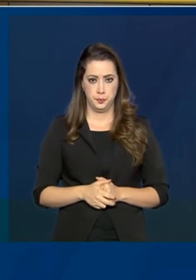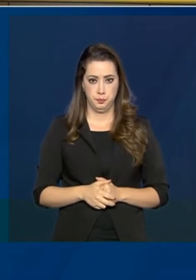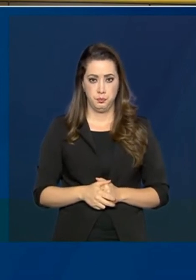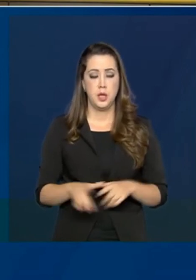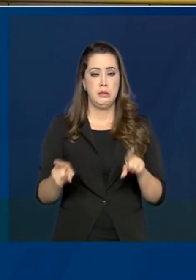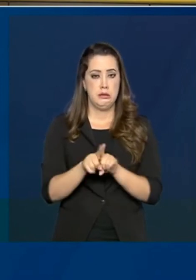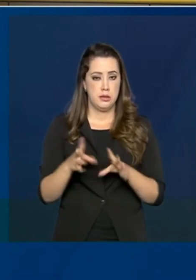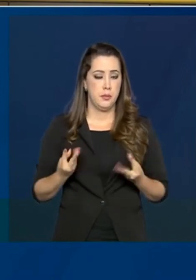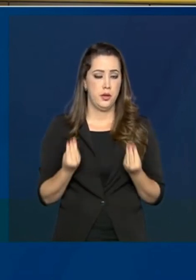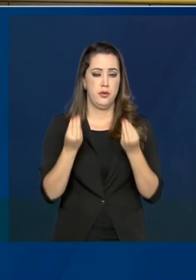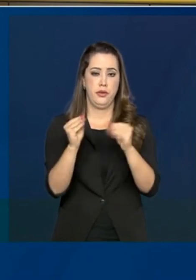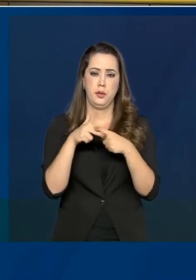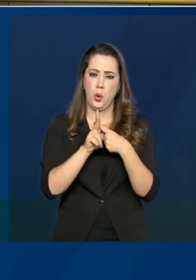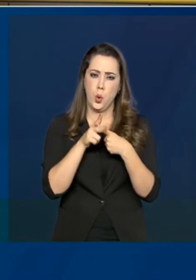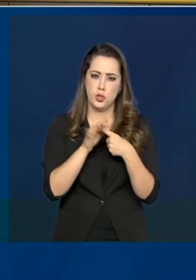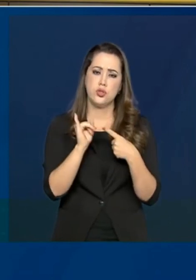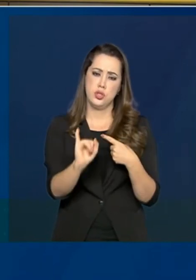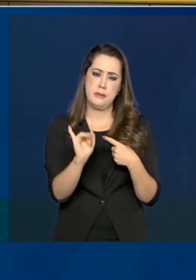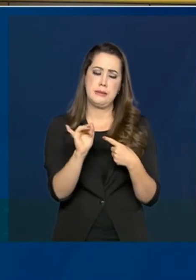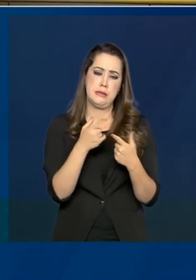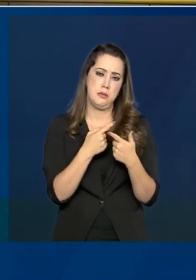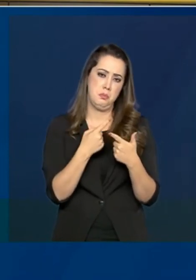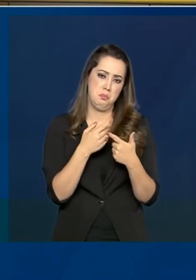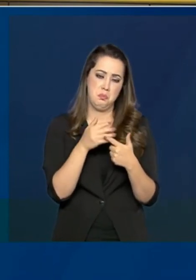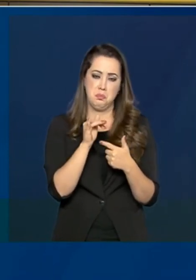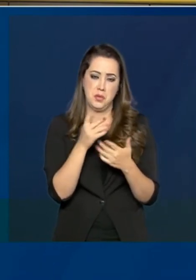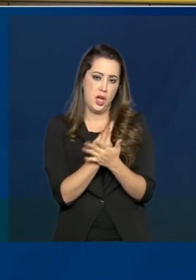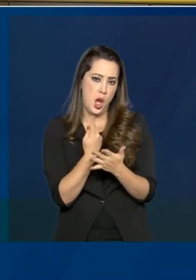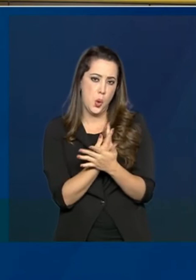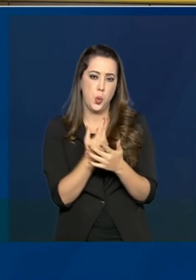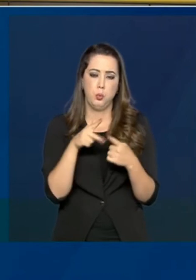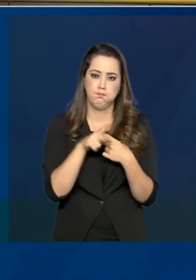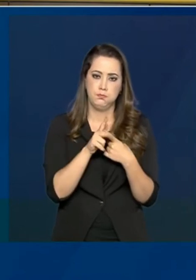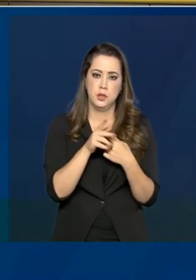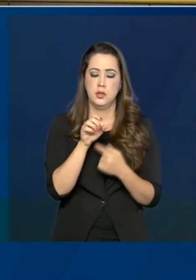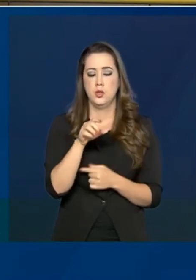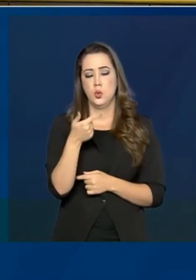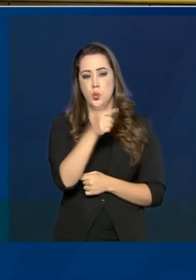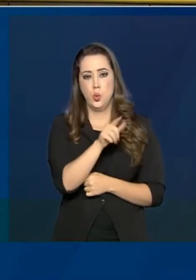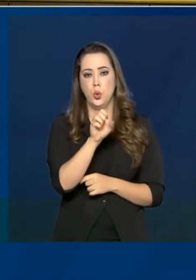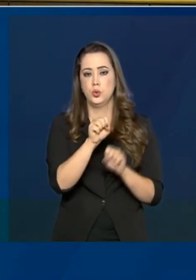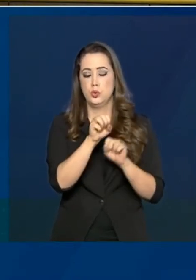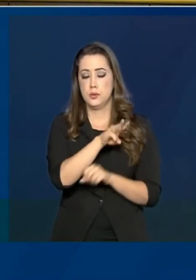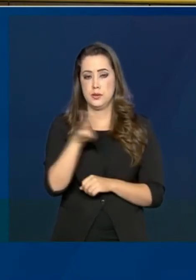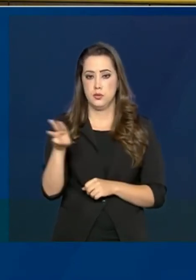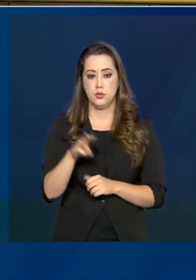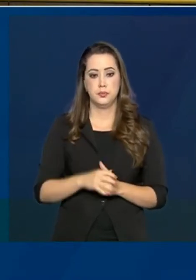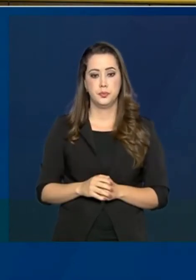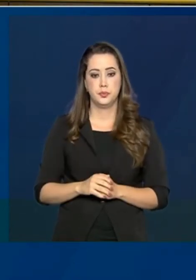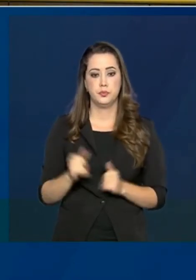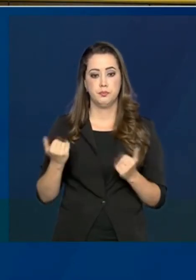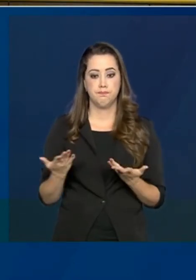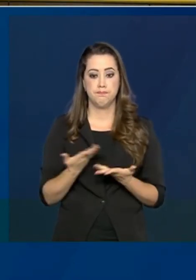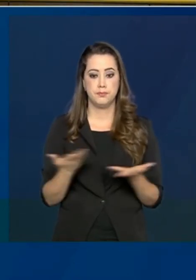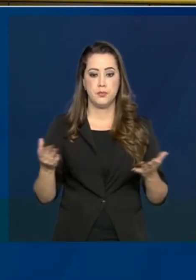ajuste e complementação dos registros de hospitalizações no sistema CIVEP Gripe. Próximo. Então, é